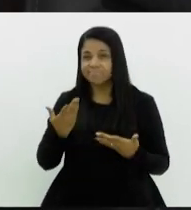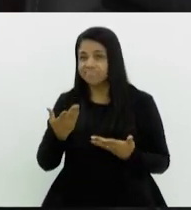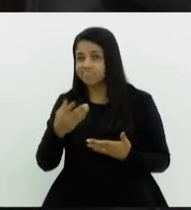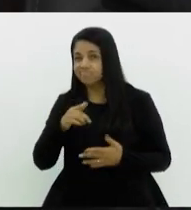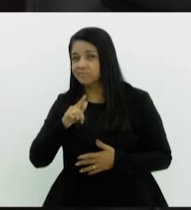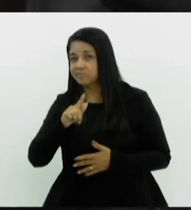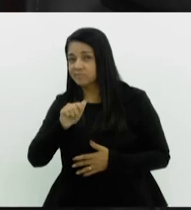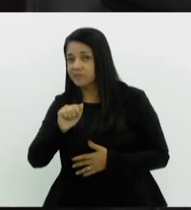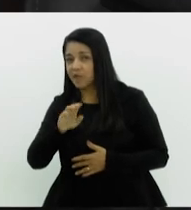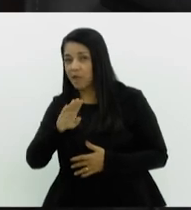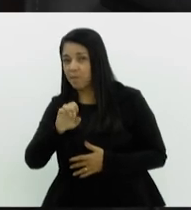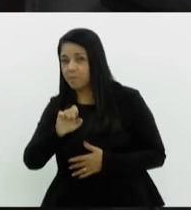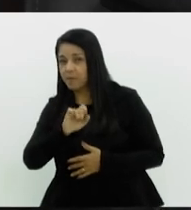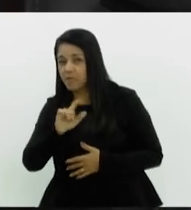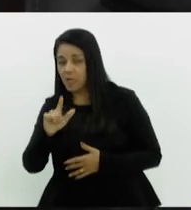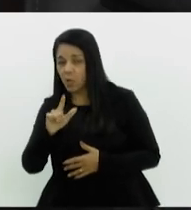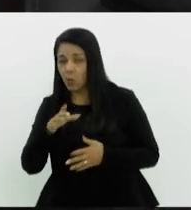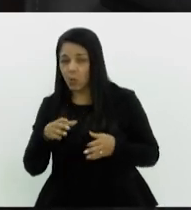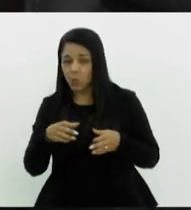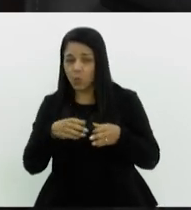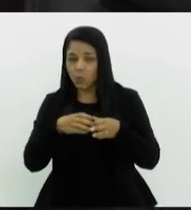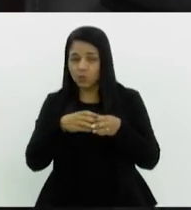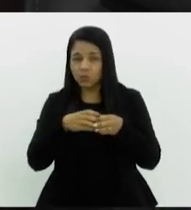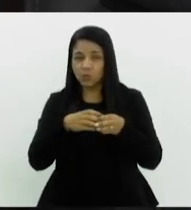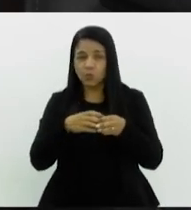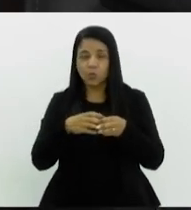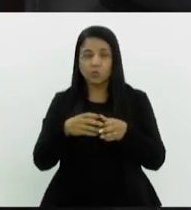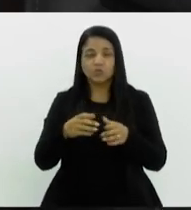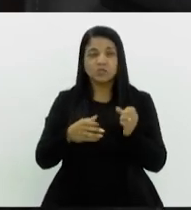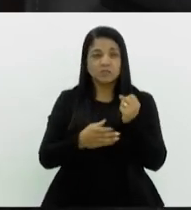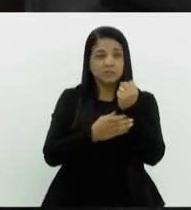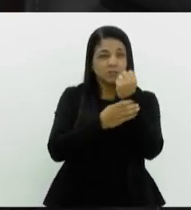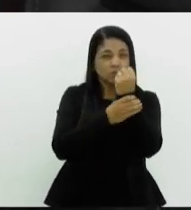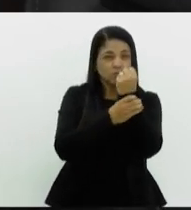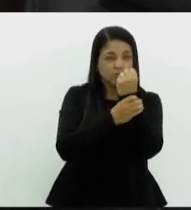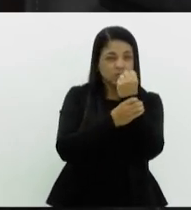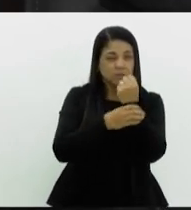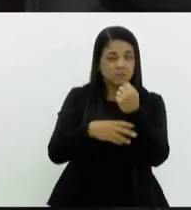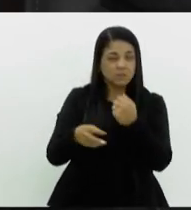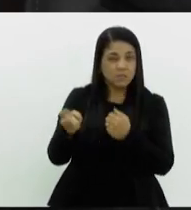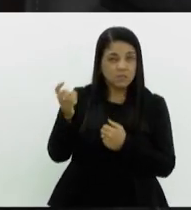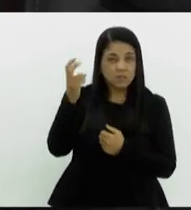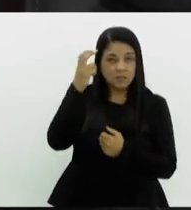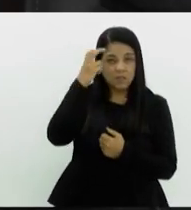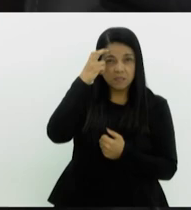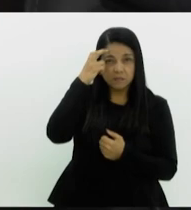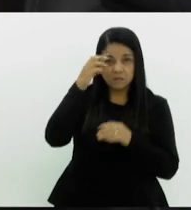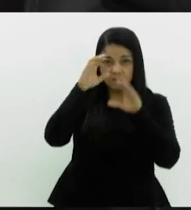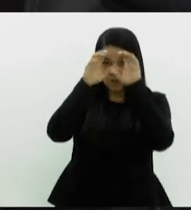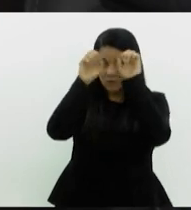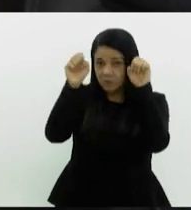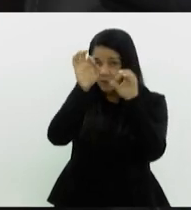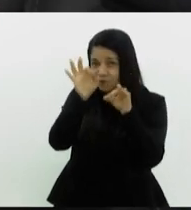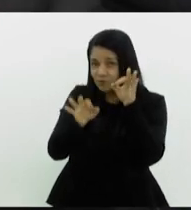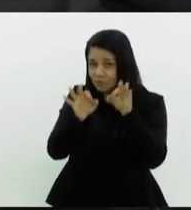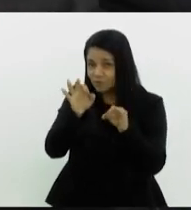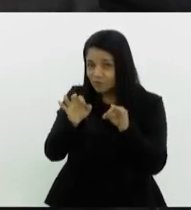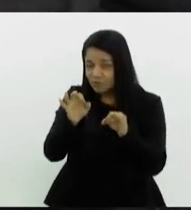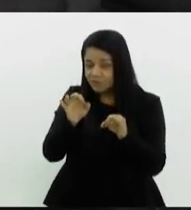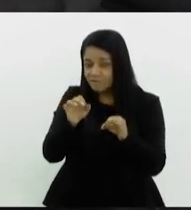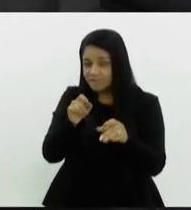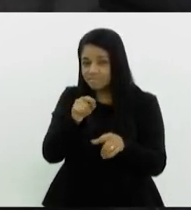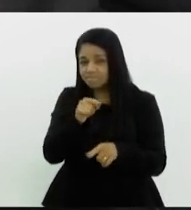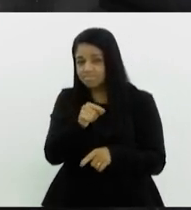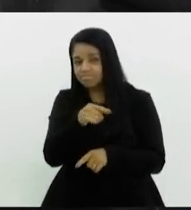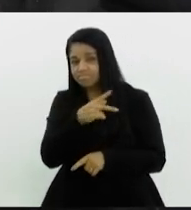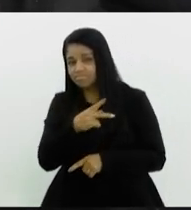como presidindo o Comitê de Segurança e Inteligência do Tribunal de Justiça, vou ter problemas.